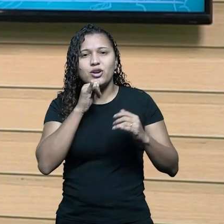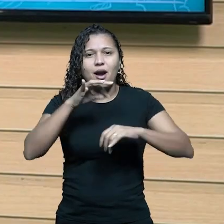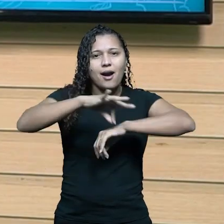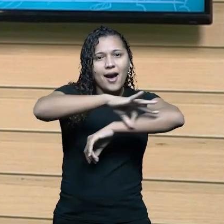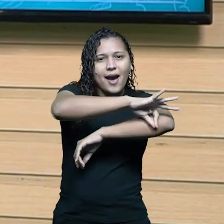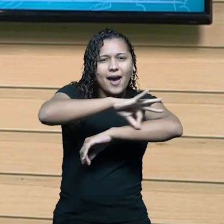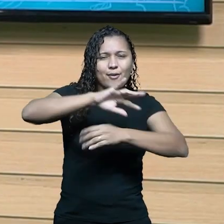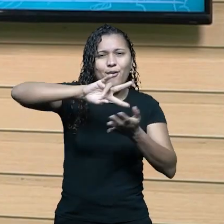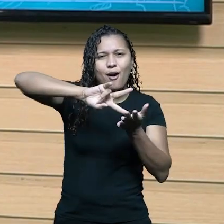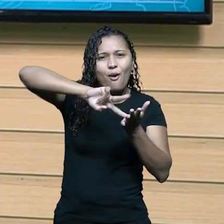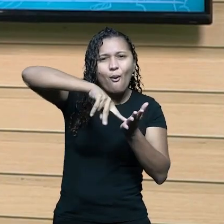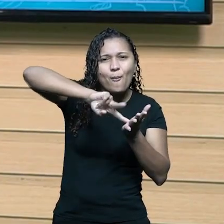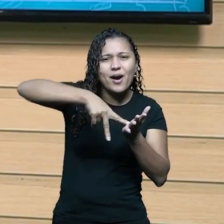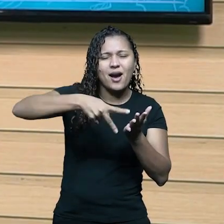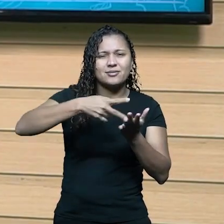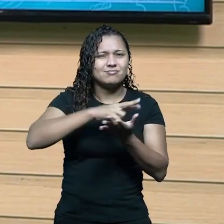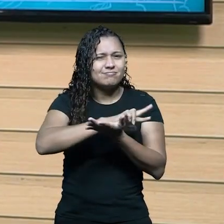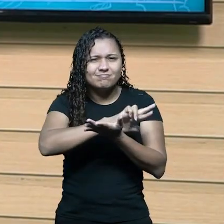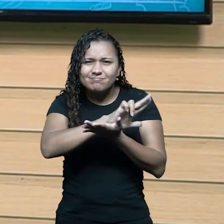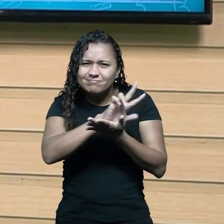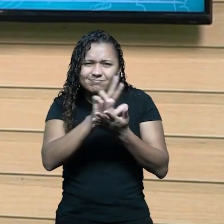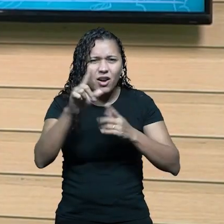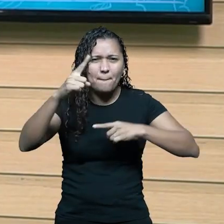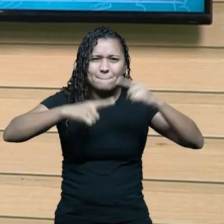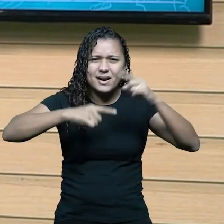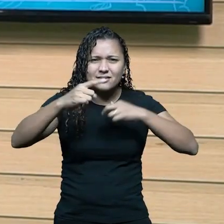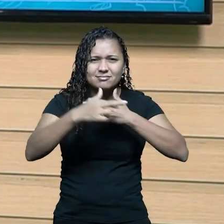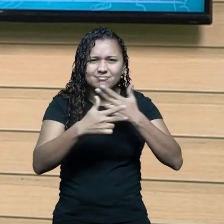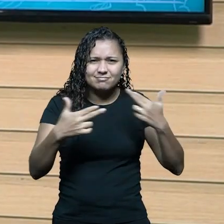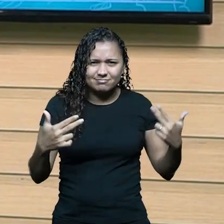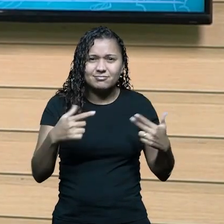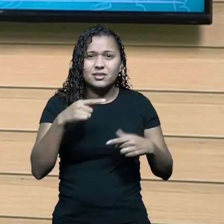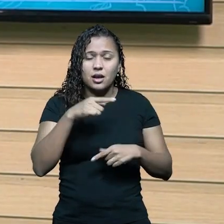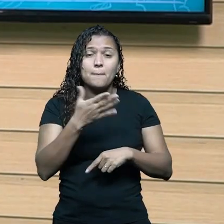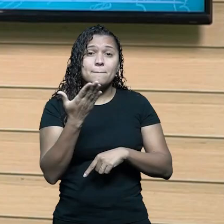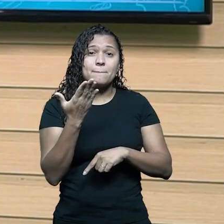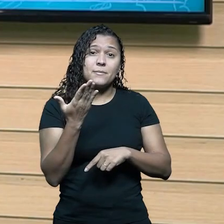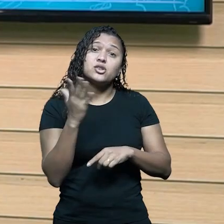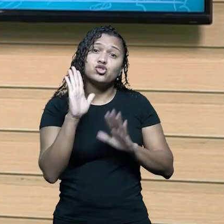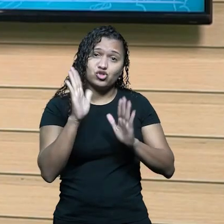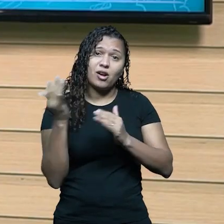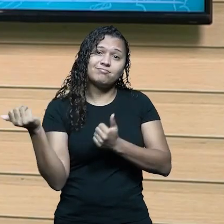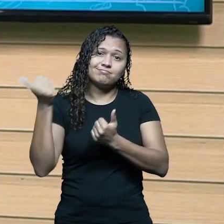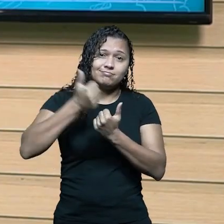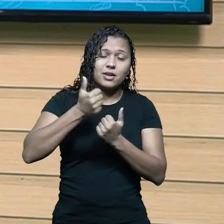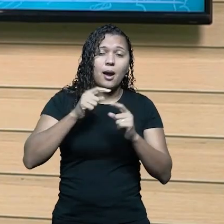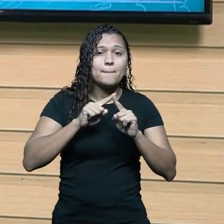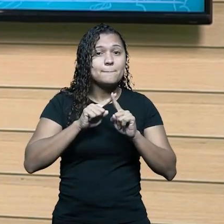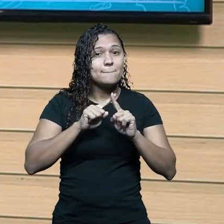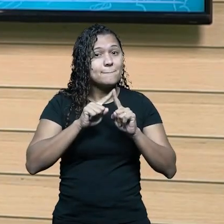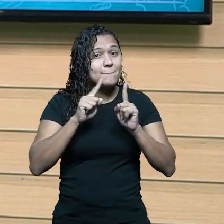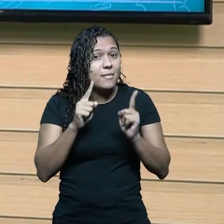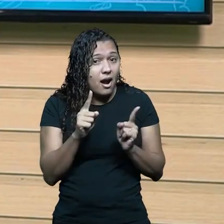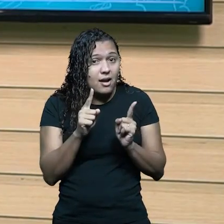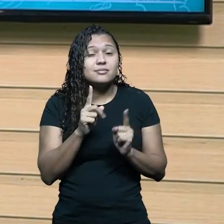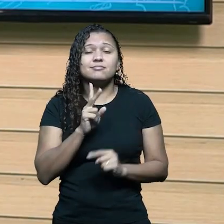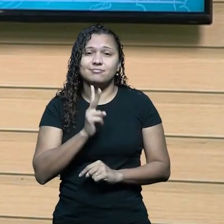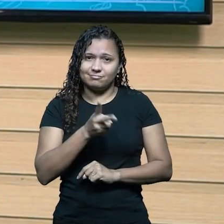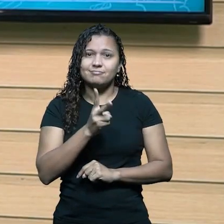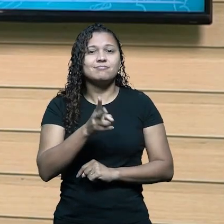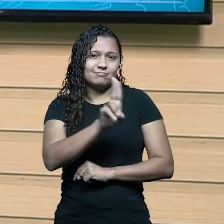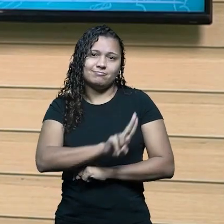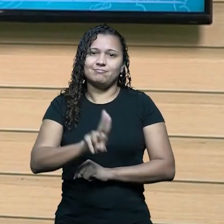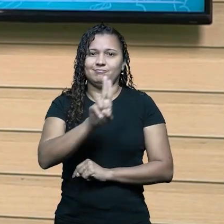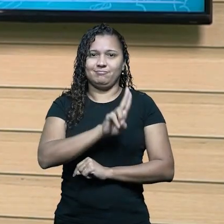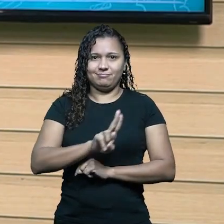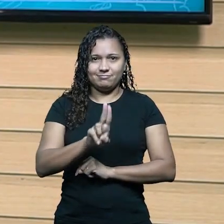compasso, transferidor. Estes elementos que já foram substituídos, mas que não significa que não possam ser